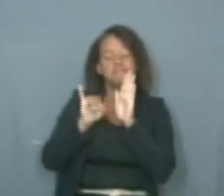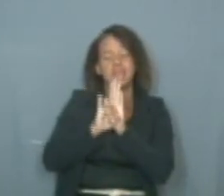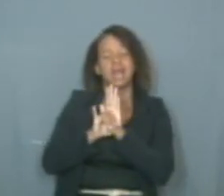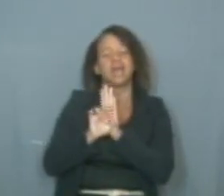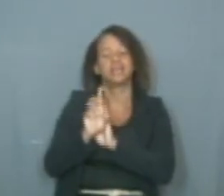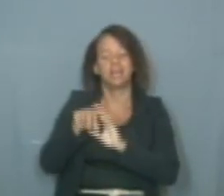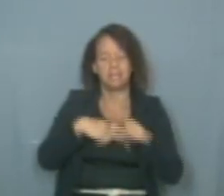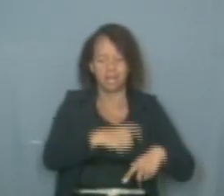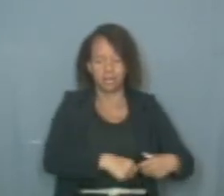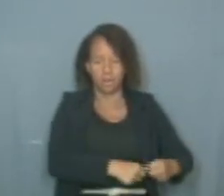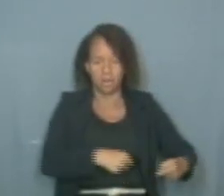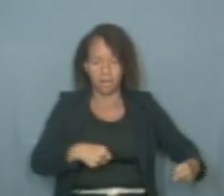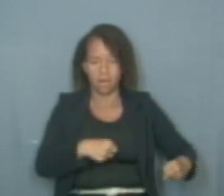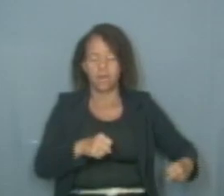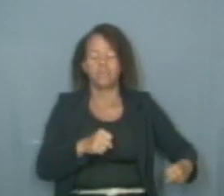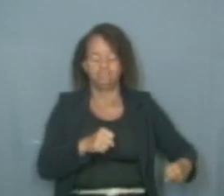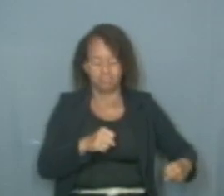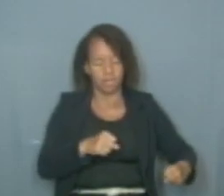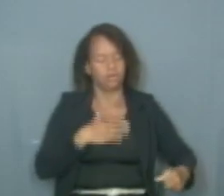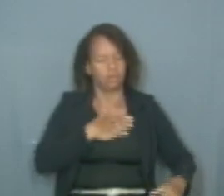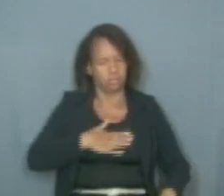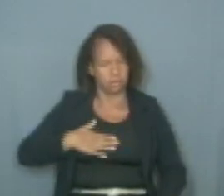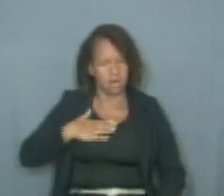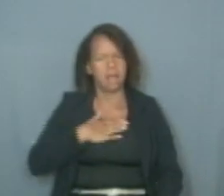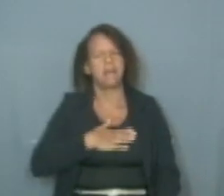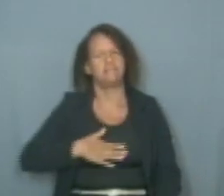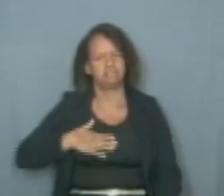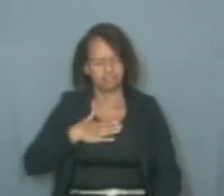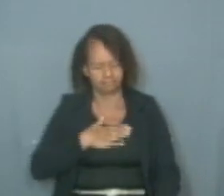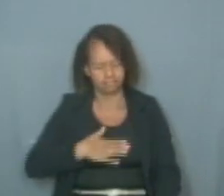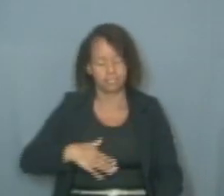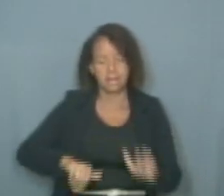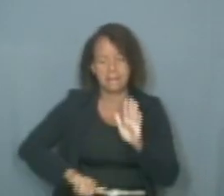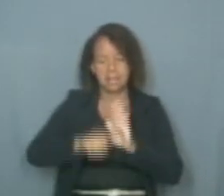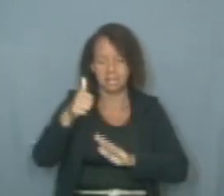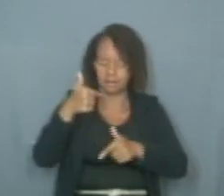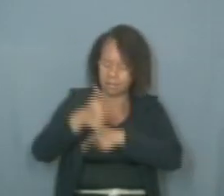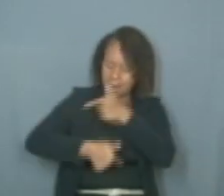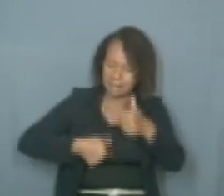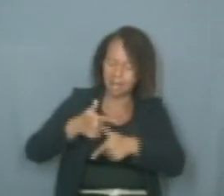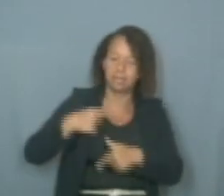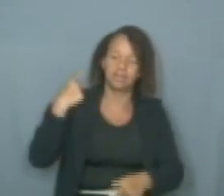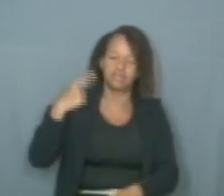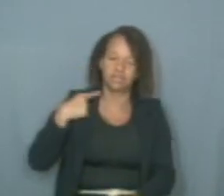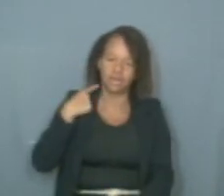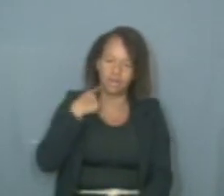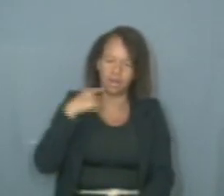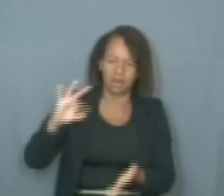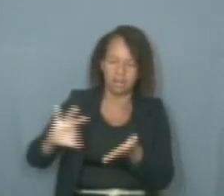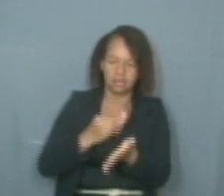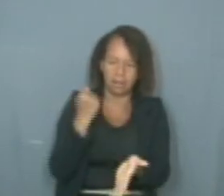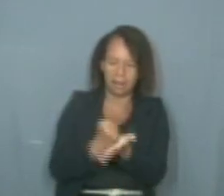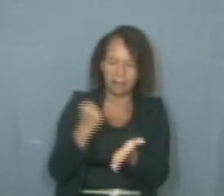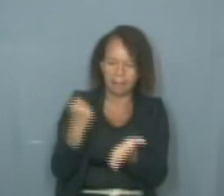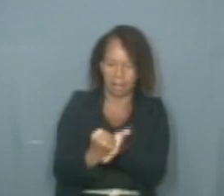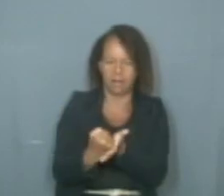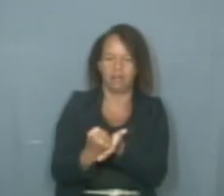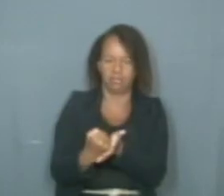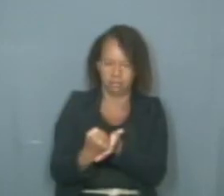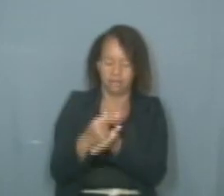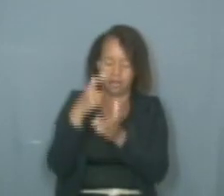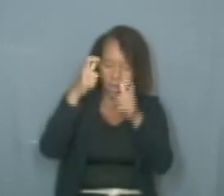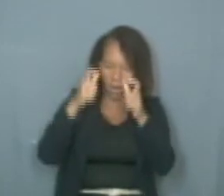Helder Câmara, eu tenho essa honra de ter tido o primeiro trabalho como advogada com a assinatura da carteira